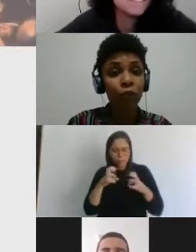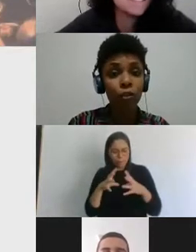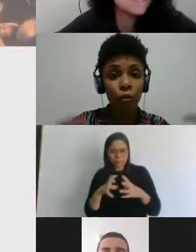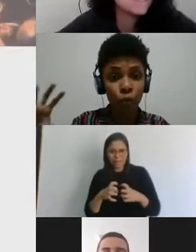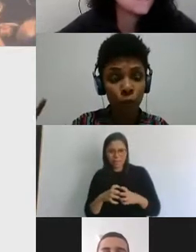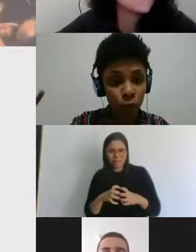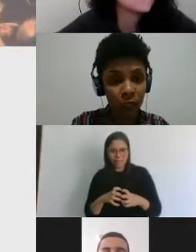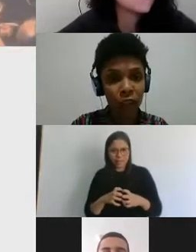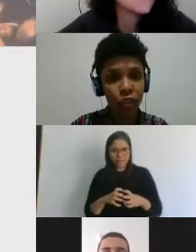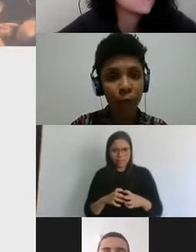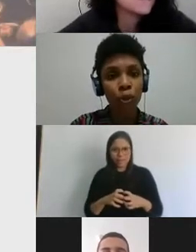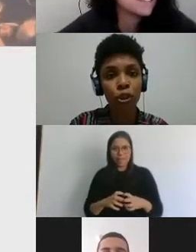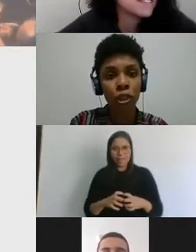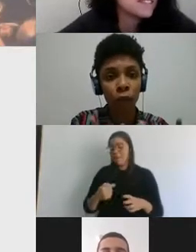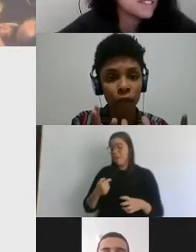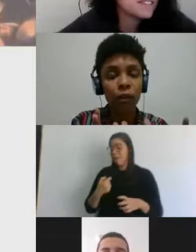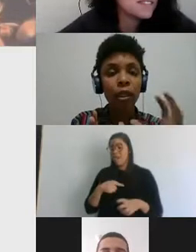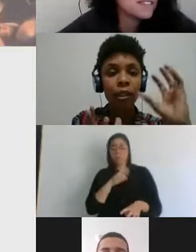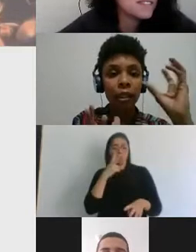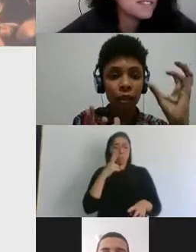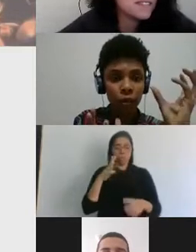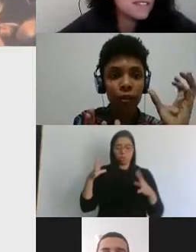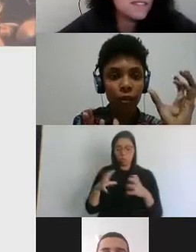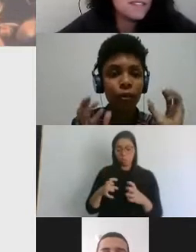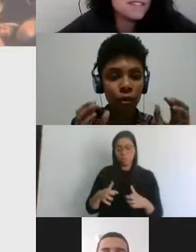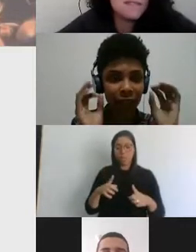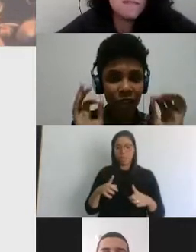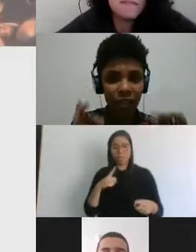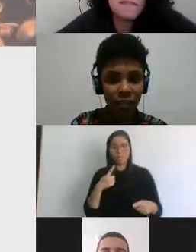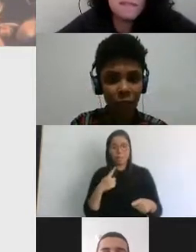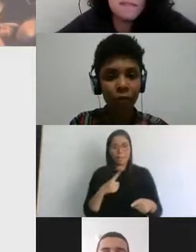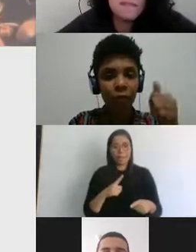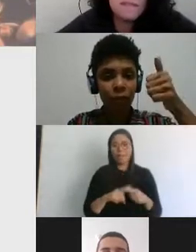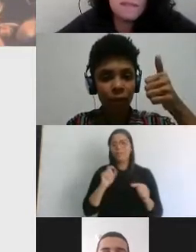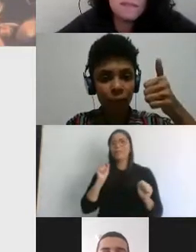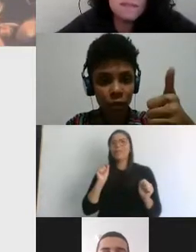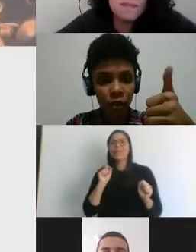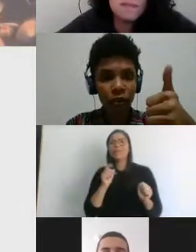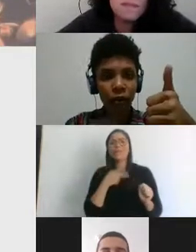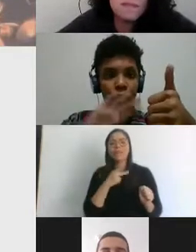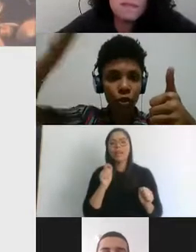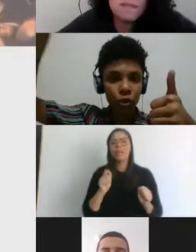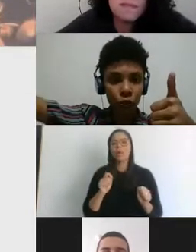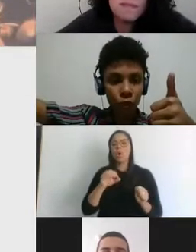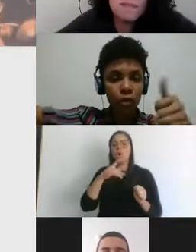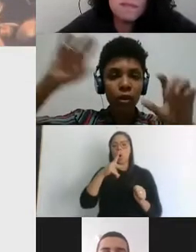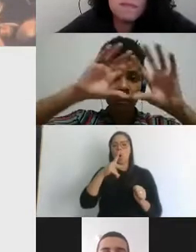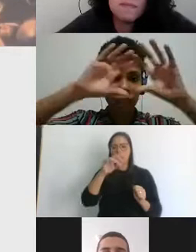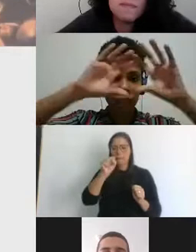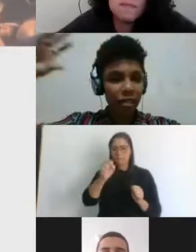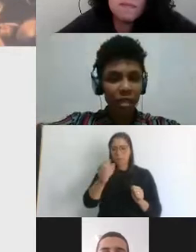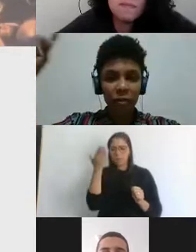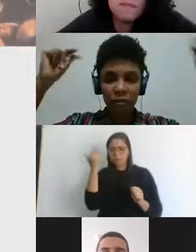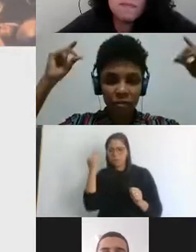vejo briga eu vejo tudo como um grande aporte teórico tanto e que a gente tá dizendo pós-colonial Sport Hall